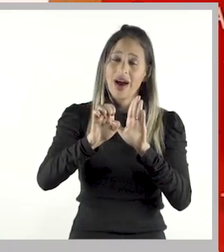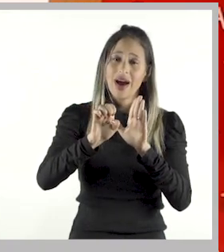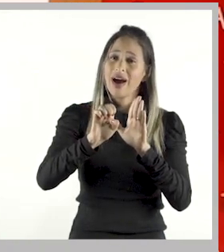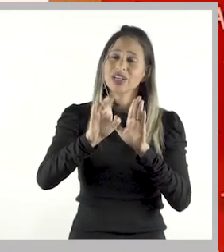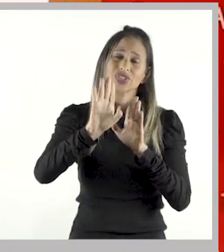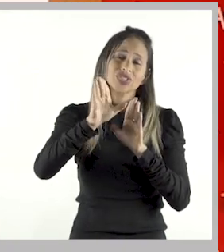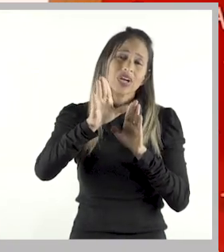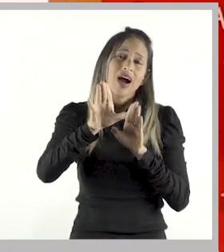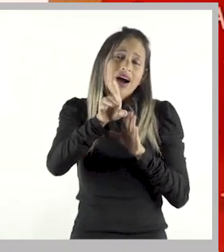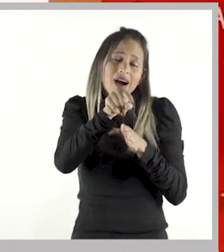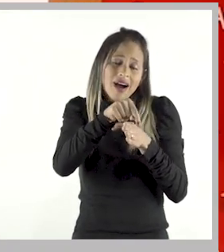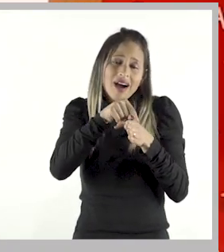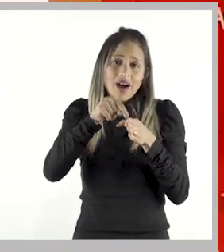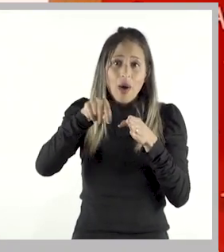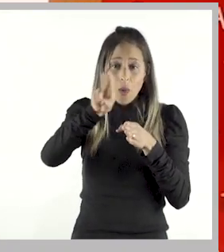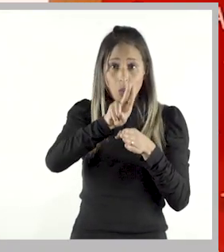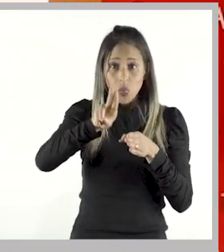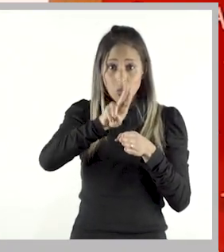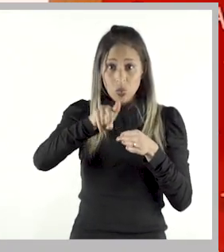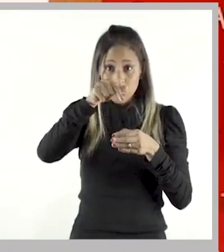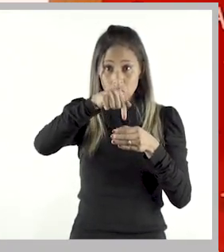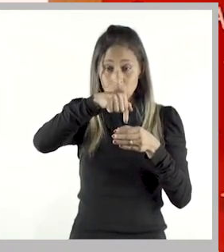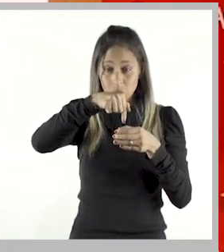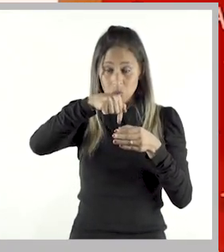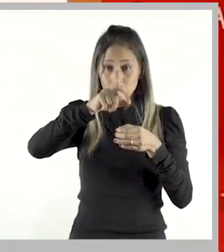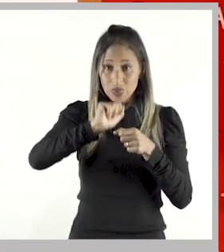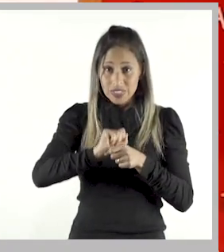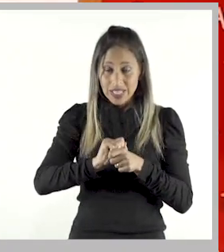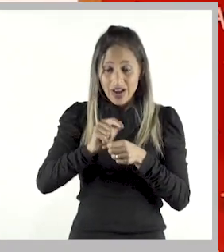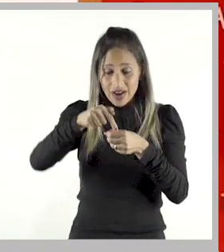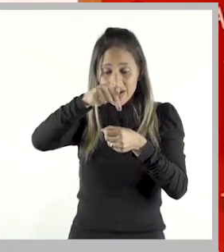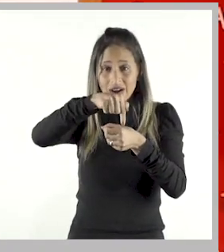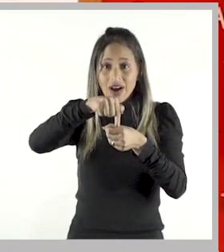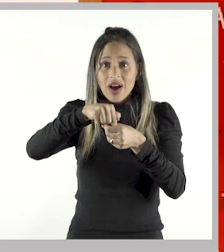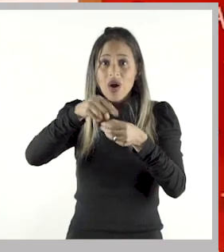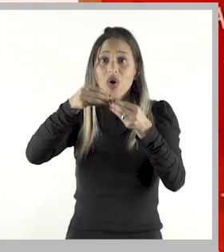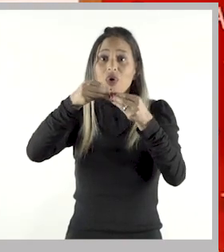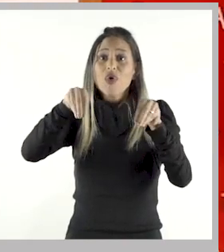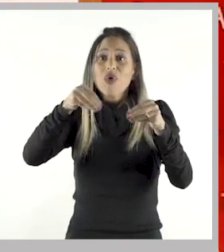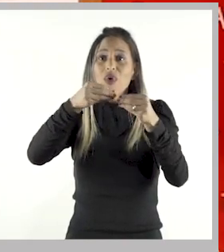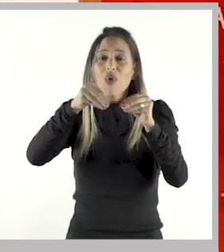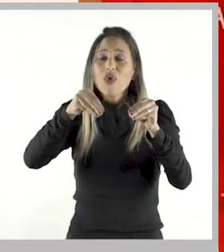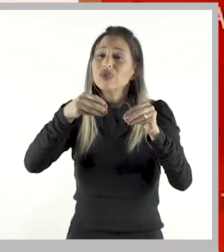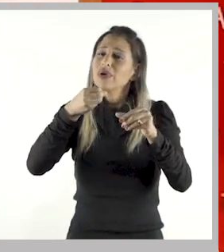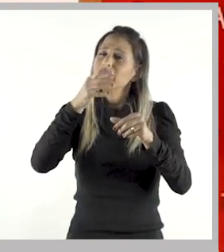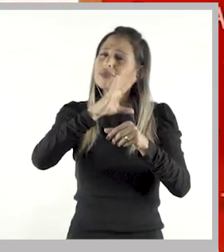usar essa forminha de ovo. Eu acho que super resolve.